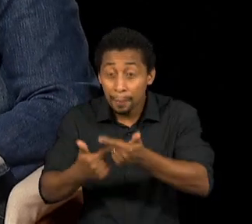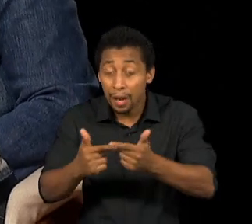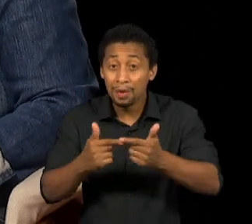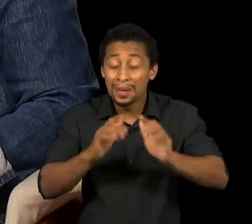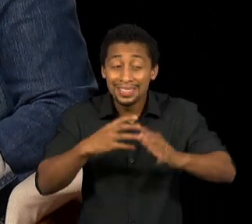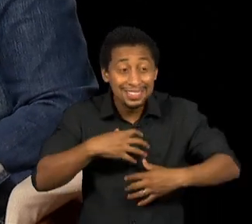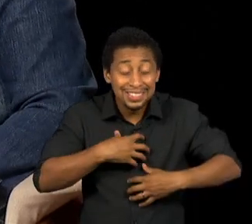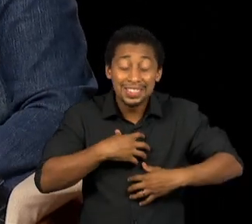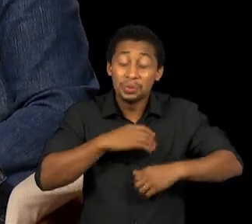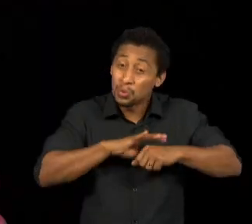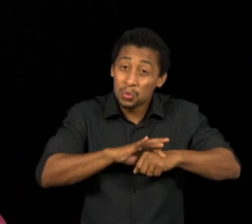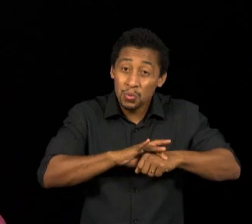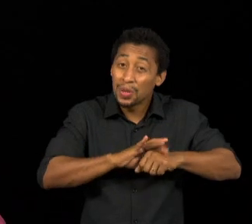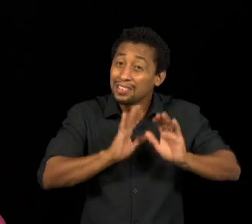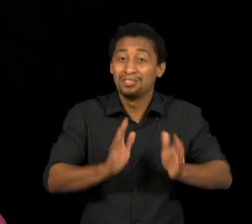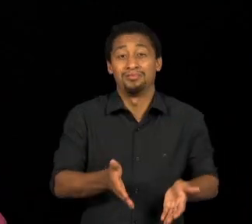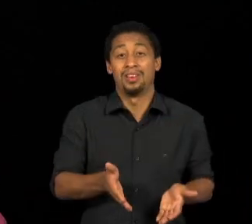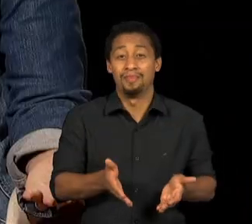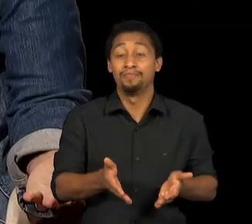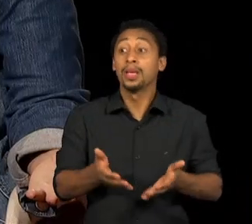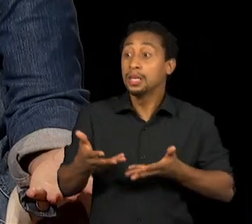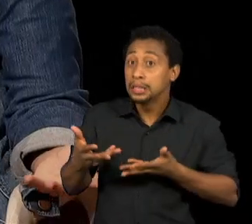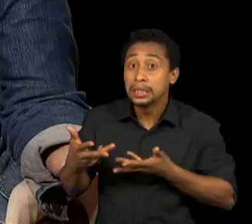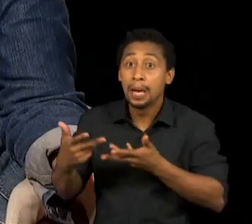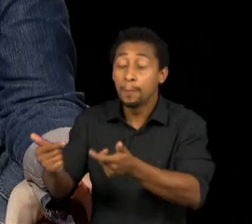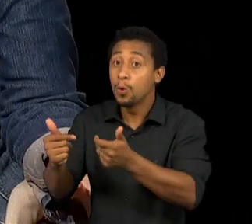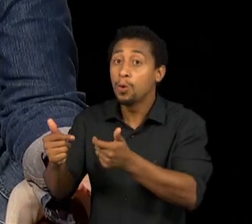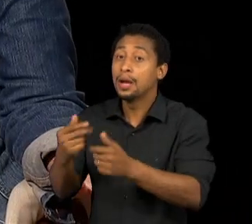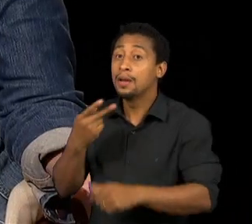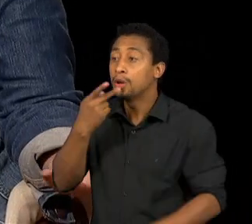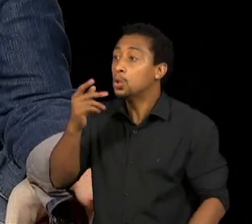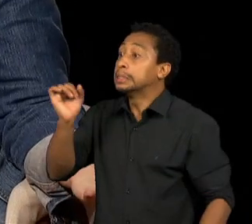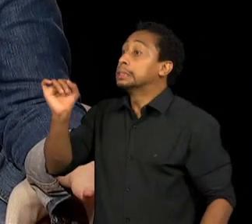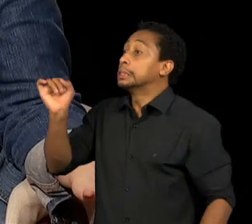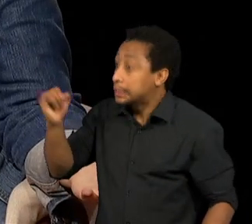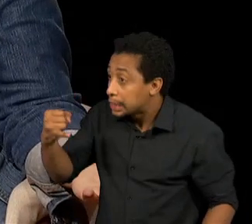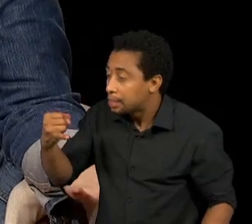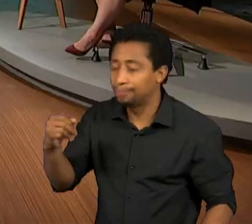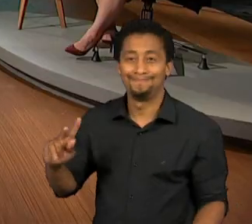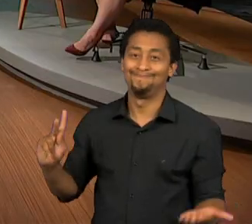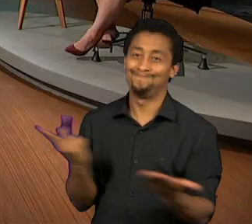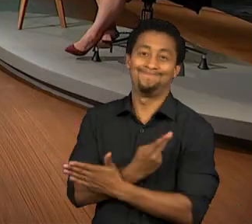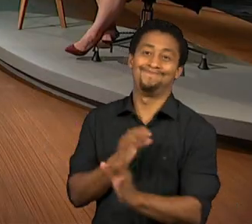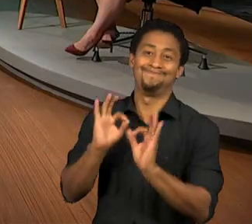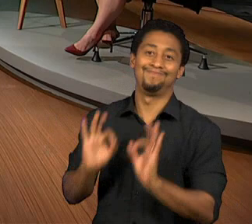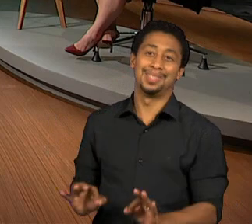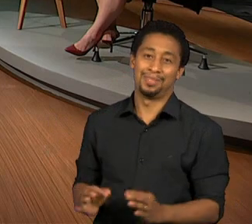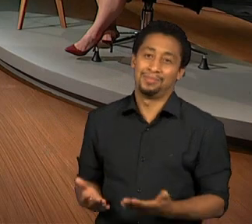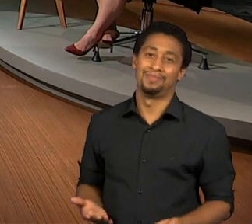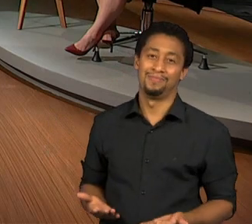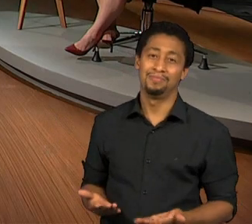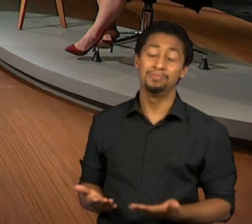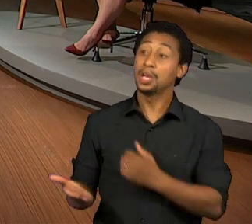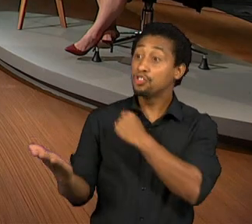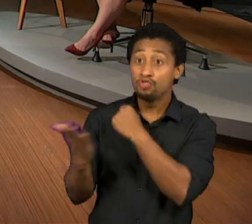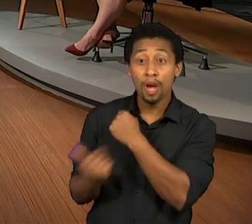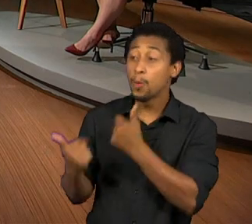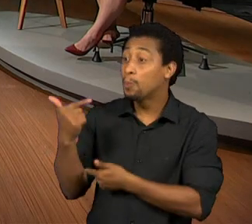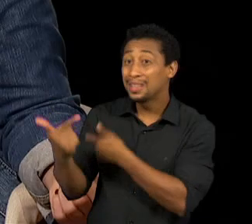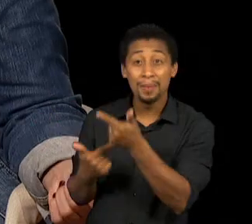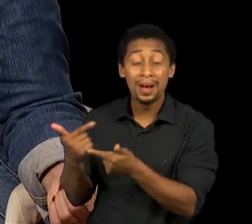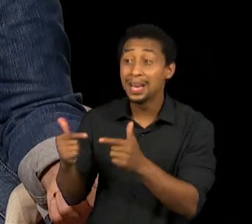não poderia ter ido. Mas quem fala não para o Erval? Quem falava não para o Erval? Ninguém. Ninguém, né? Ninguém. Ele falava, vou para o